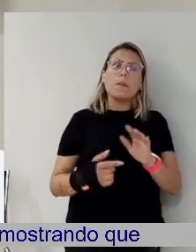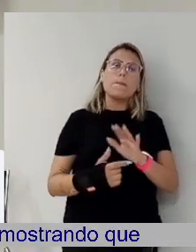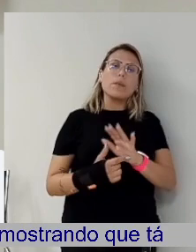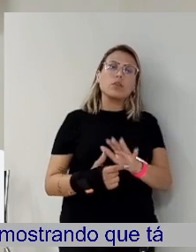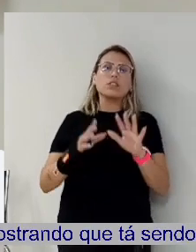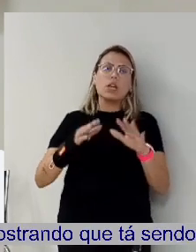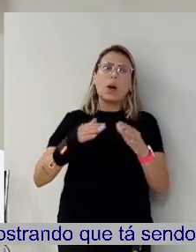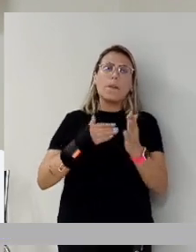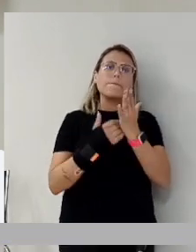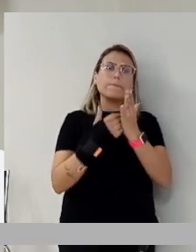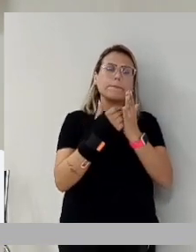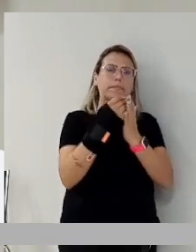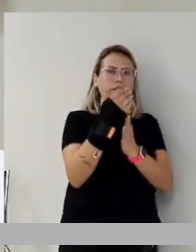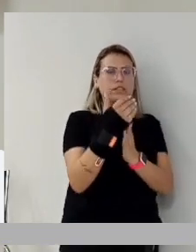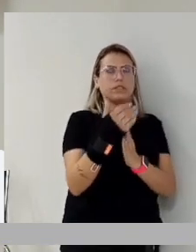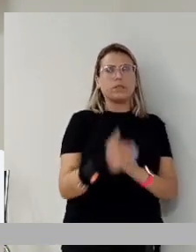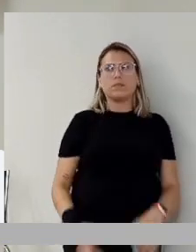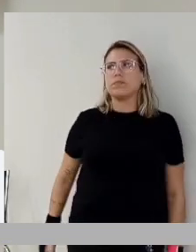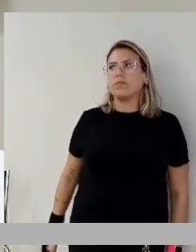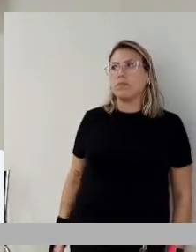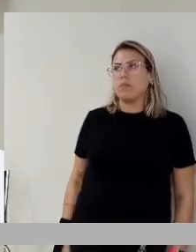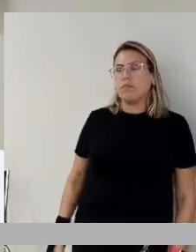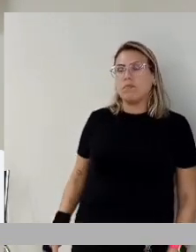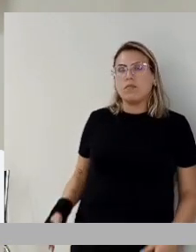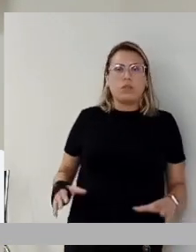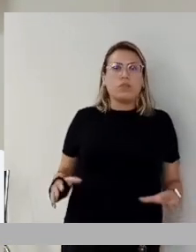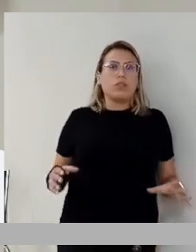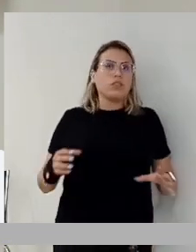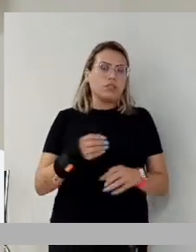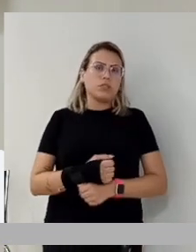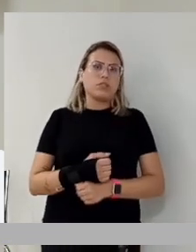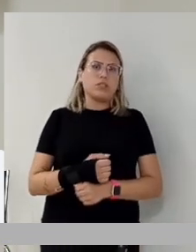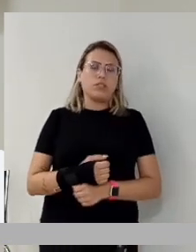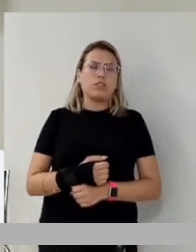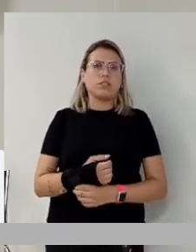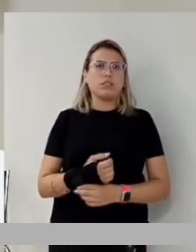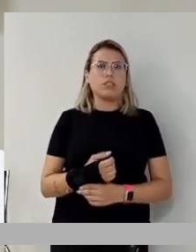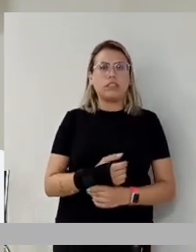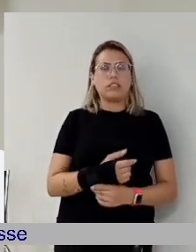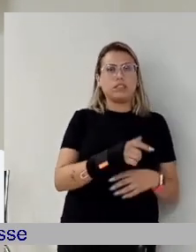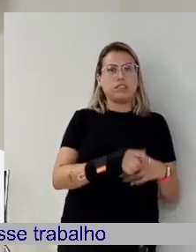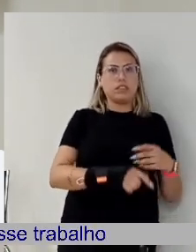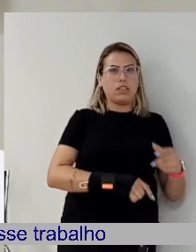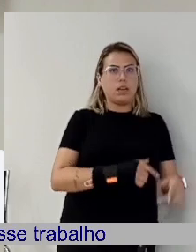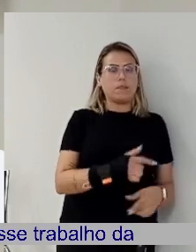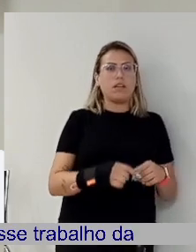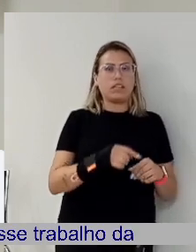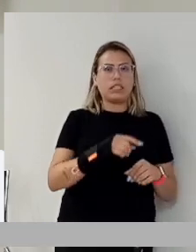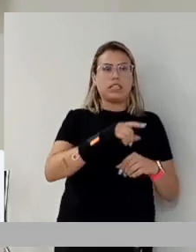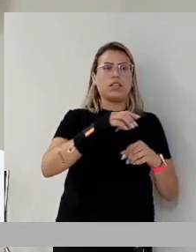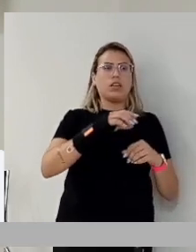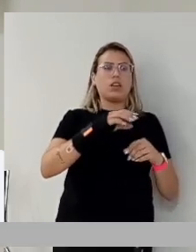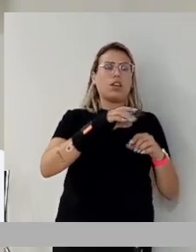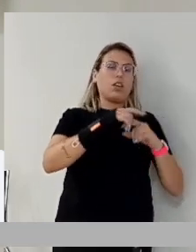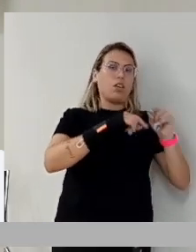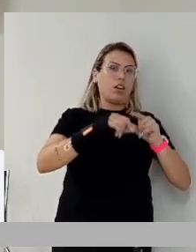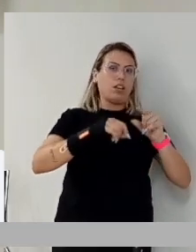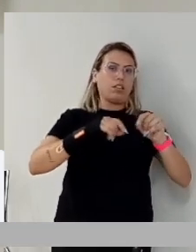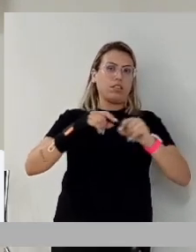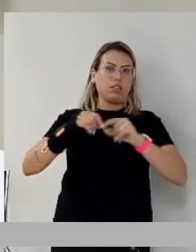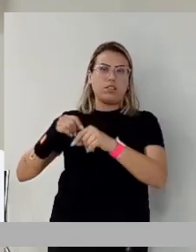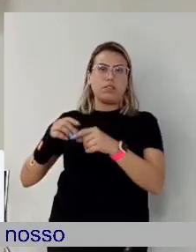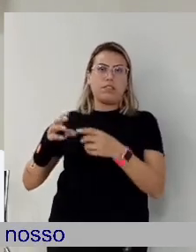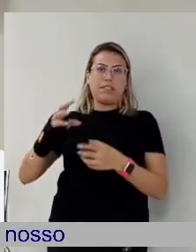aumentado cada ano que passa no total eh esse trabalho da coleta seletiva implantada aqui dentro do